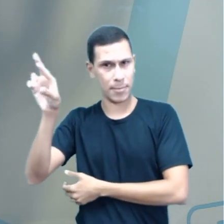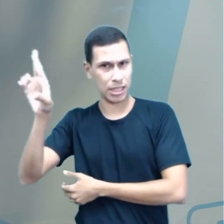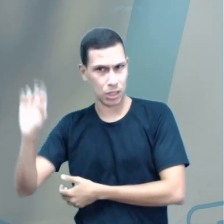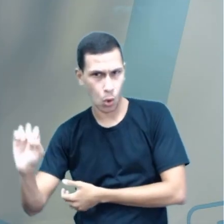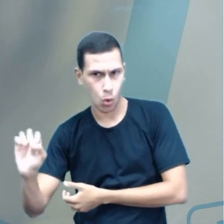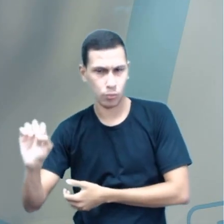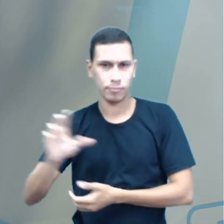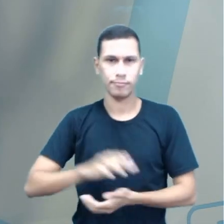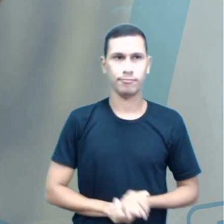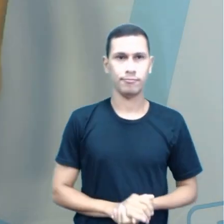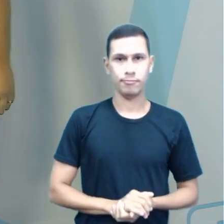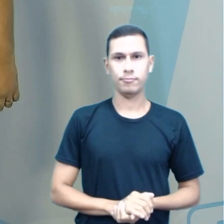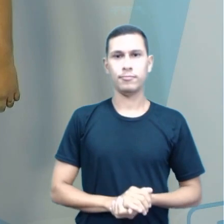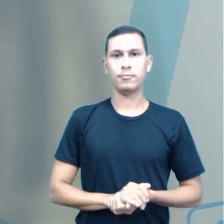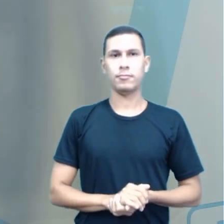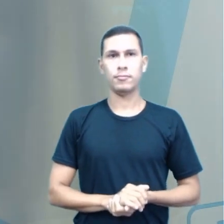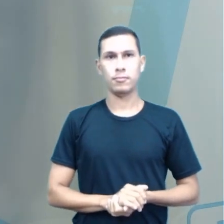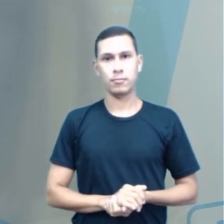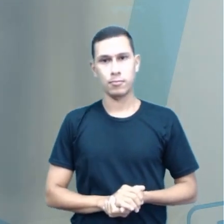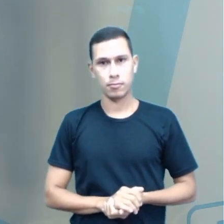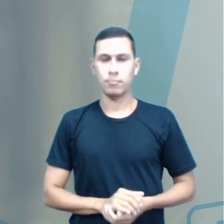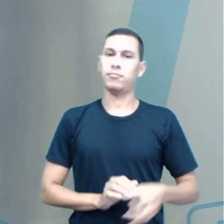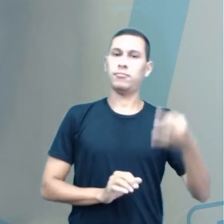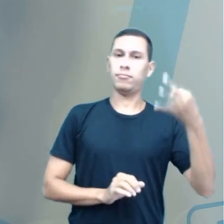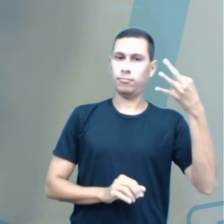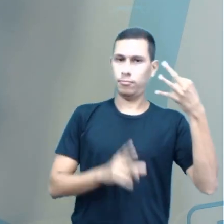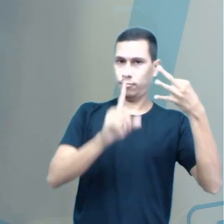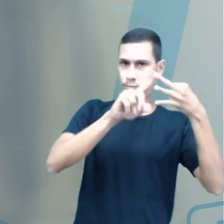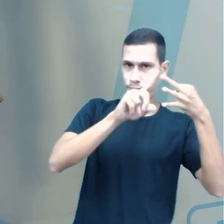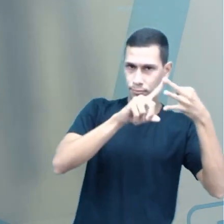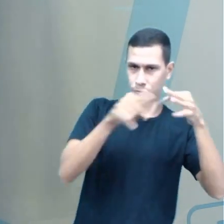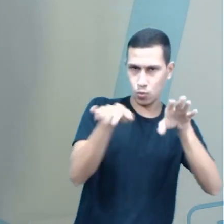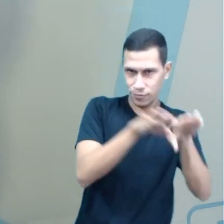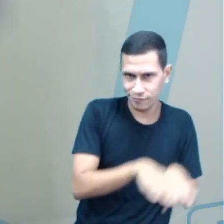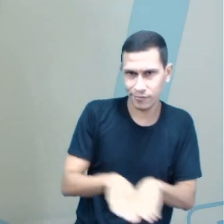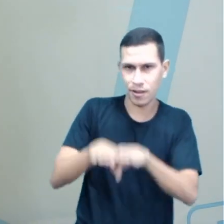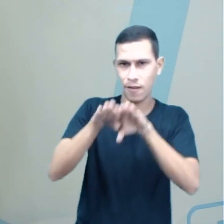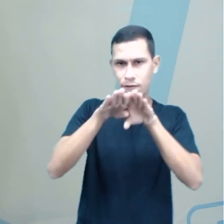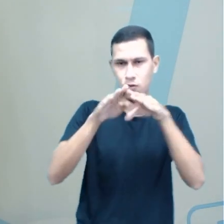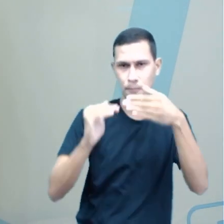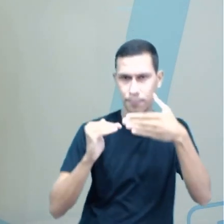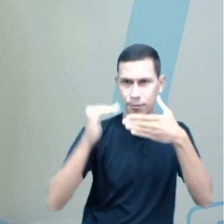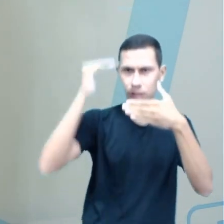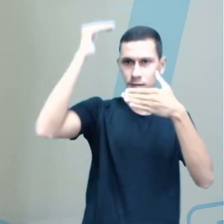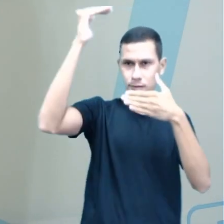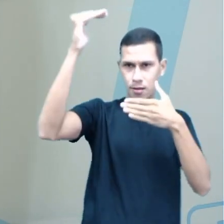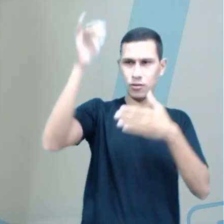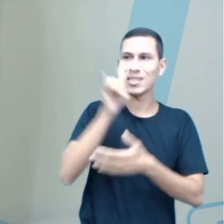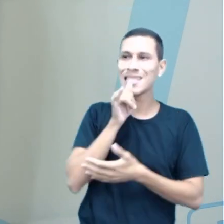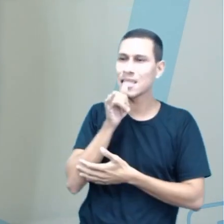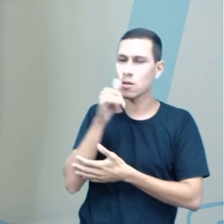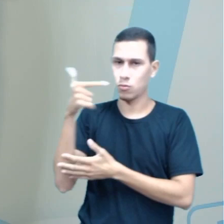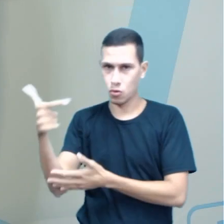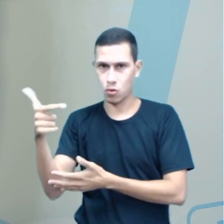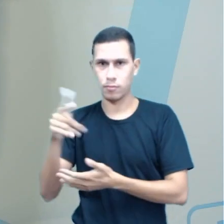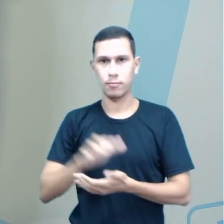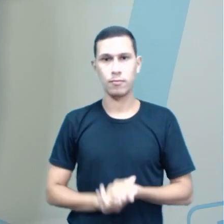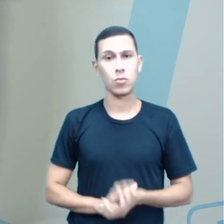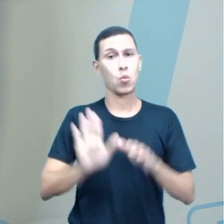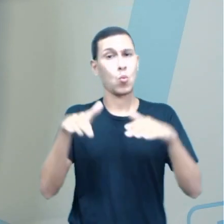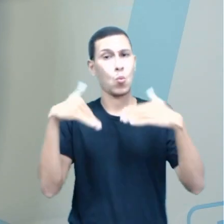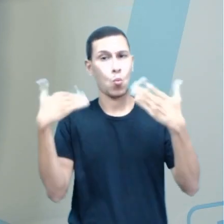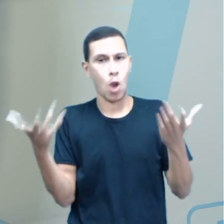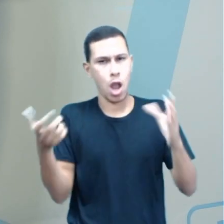O segundo caso do comparativo de superioridade, certo, gente? A gente viu quando o adjetivo é curto, colocamos